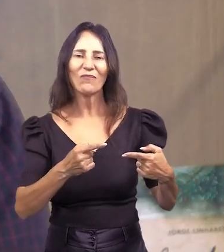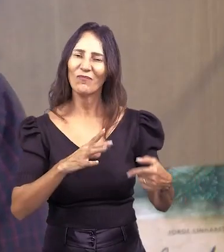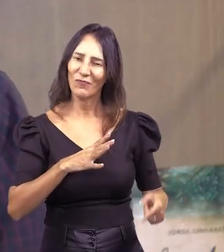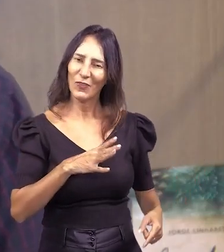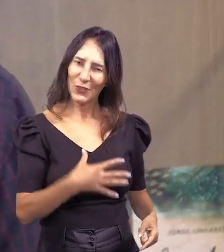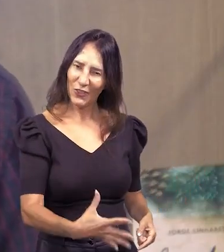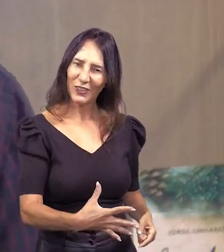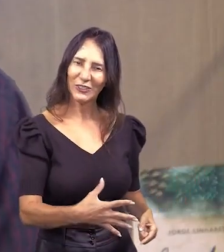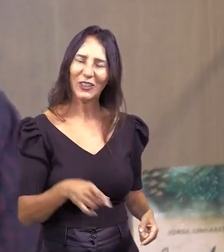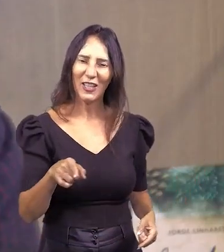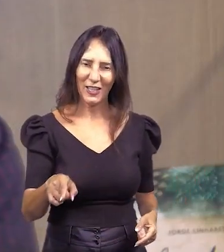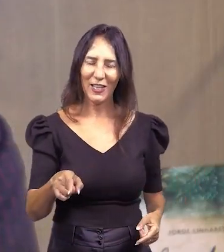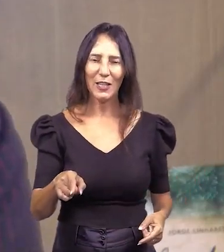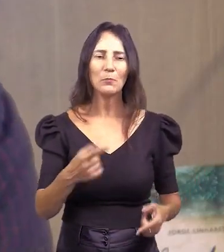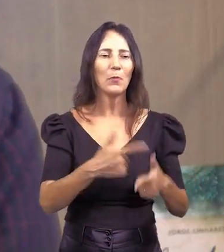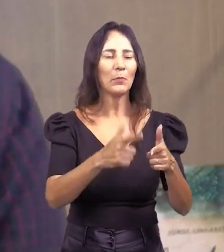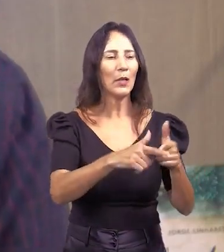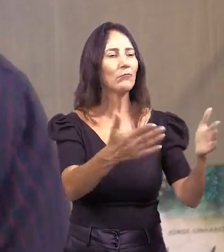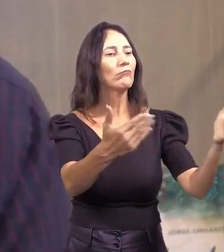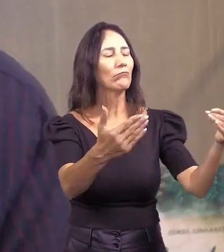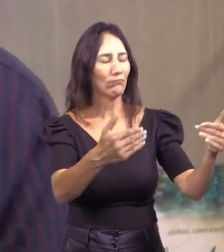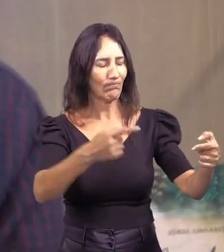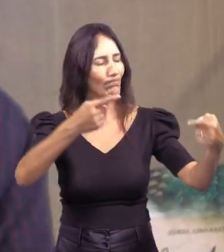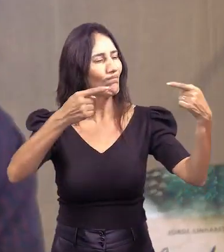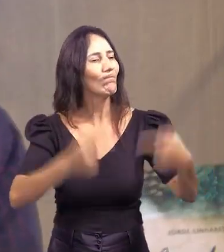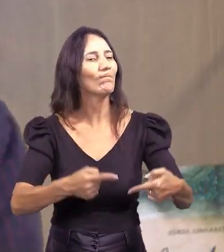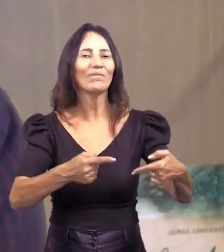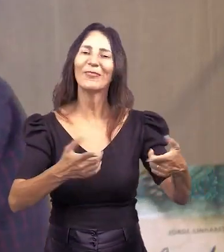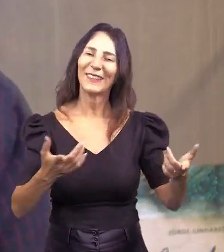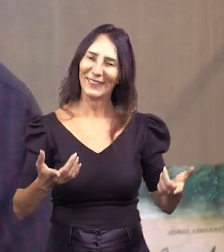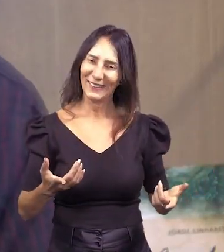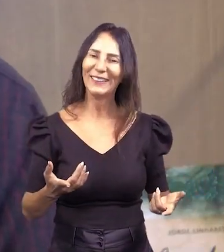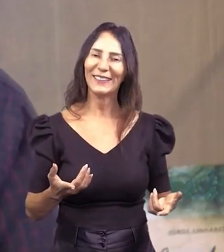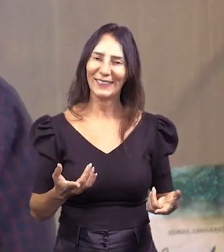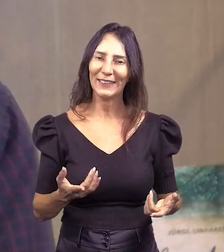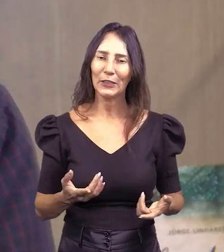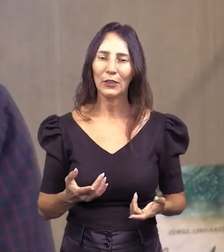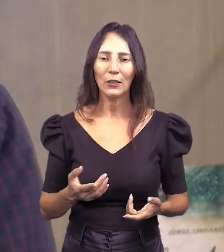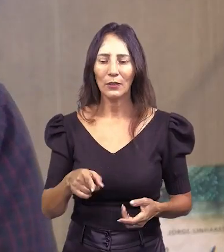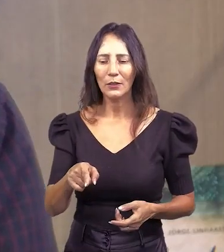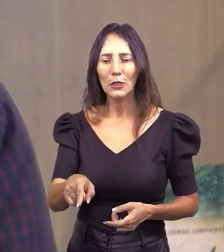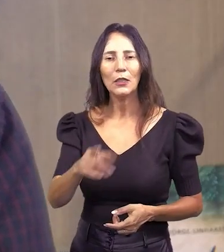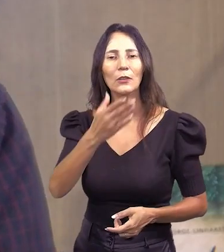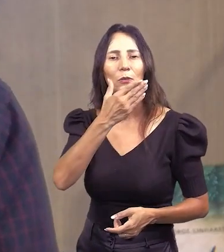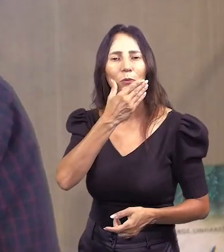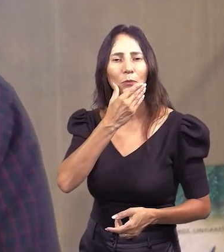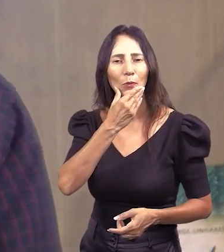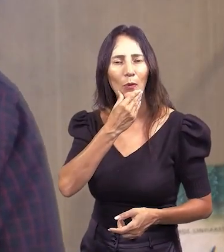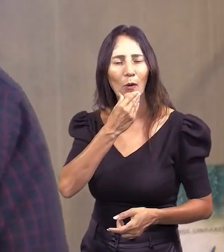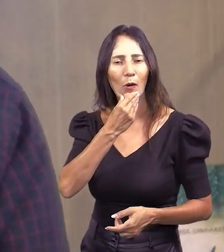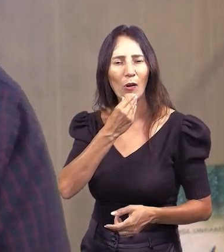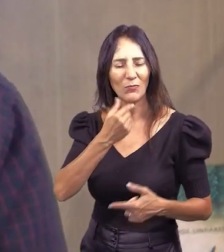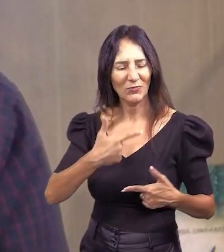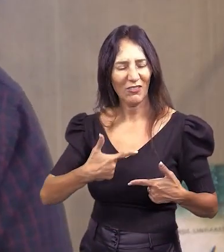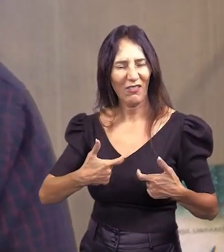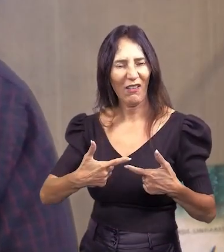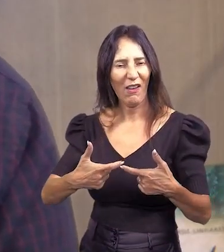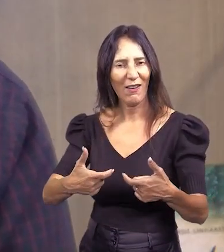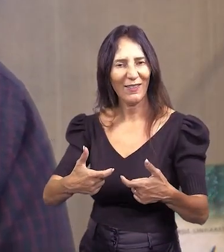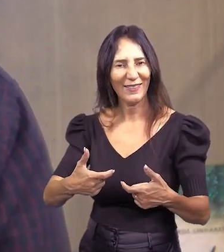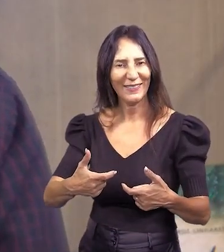Ele é valente. Ele vai para cima. Ele enfrenta a situação. Homem de